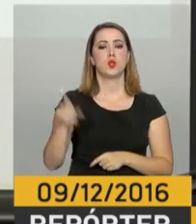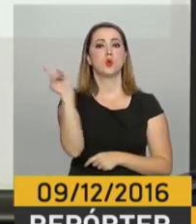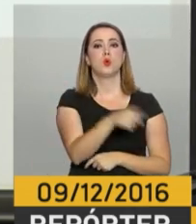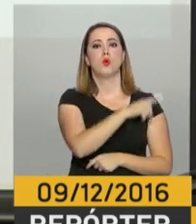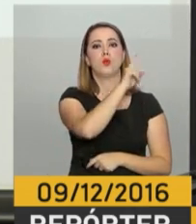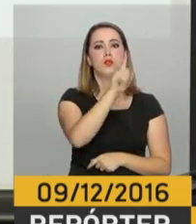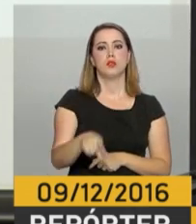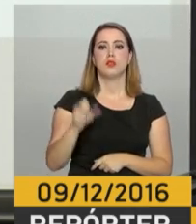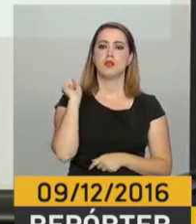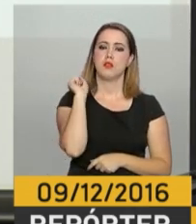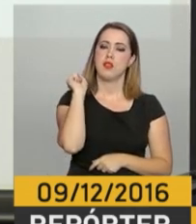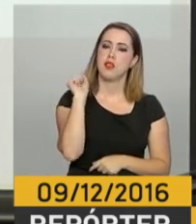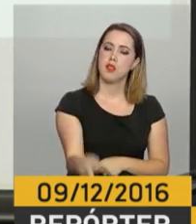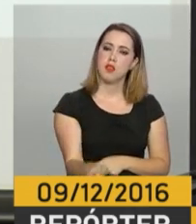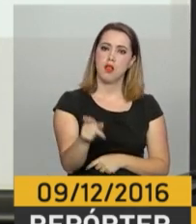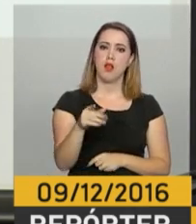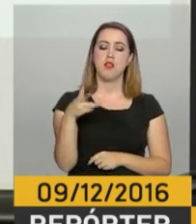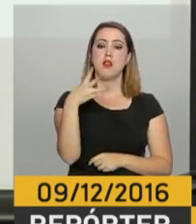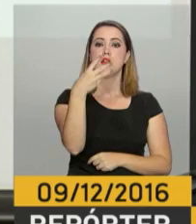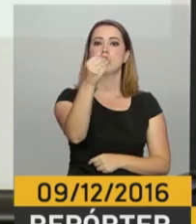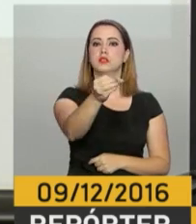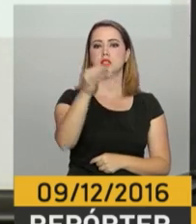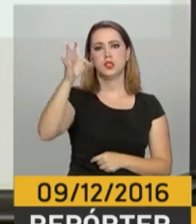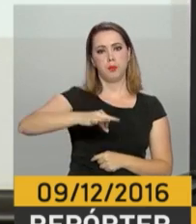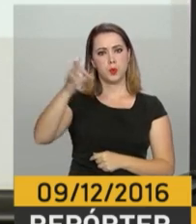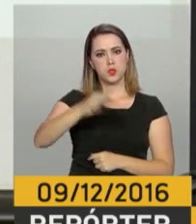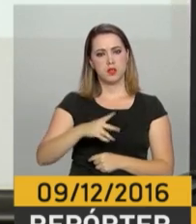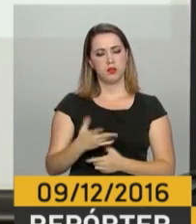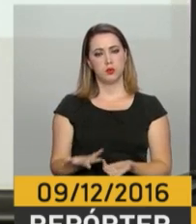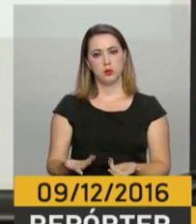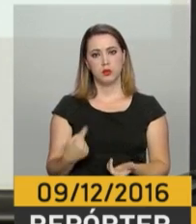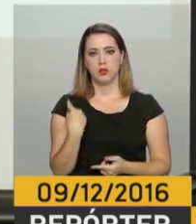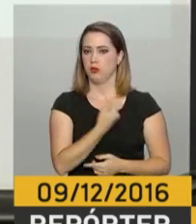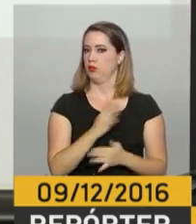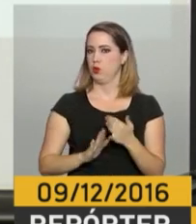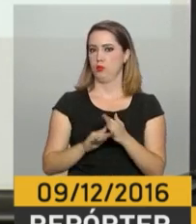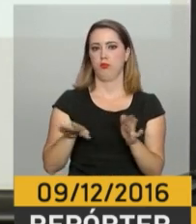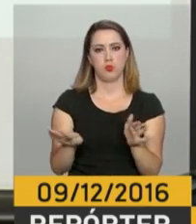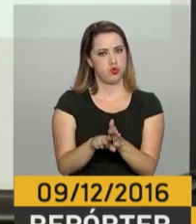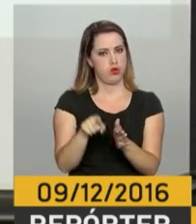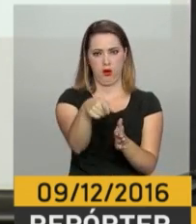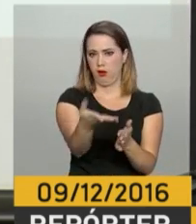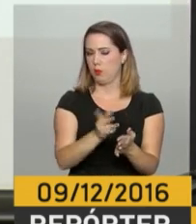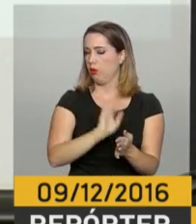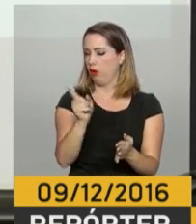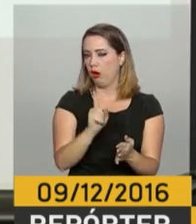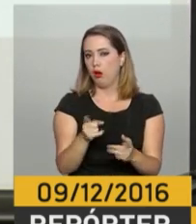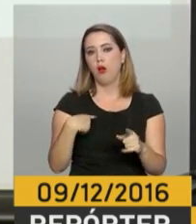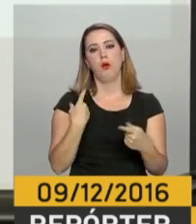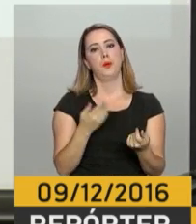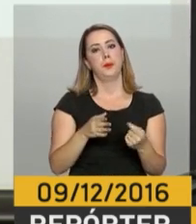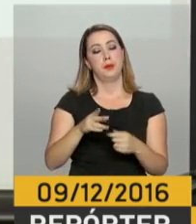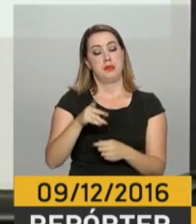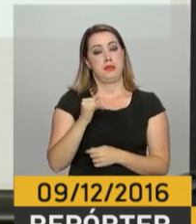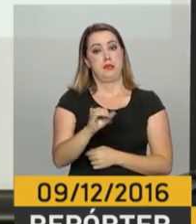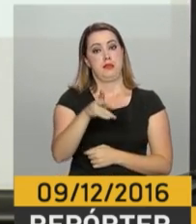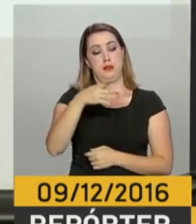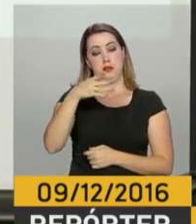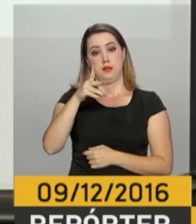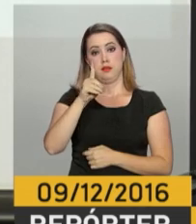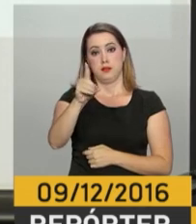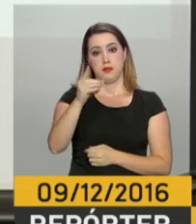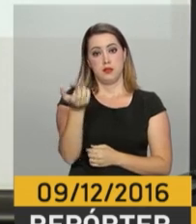de 30%. Nós não chegamos a isso. E, se Deus quiser, não vamos precisar chegar a isso. Mas nós temos que pensar